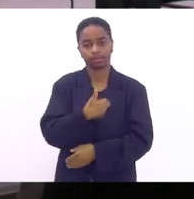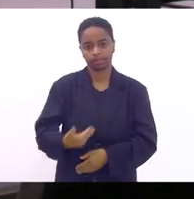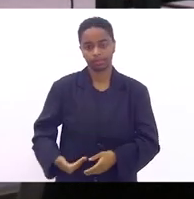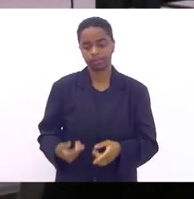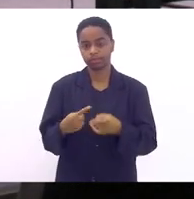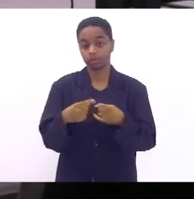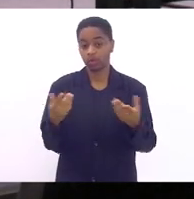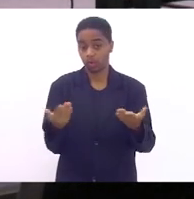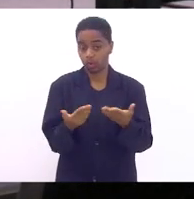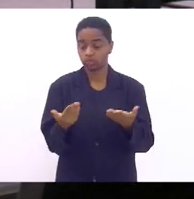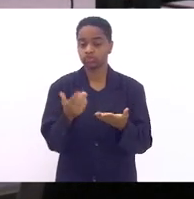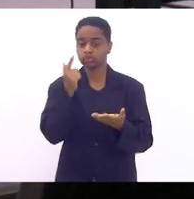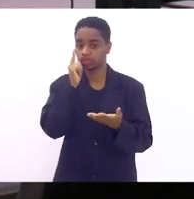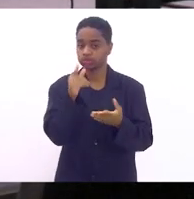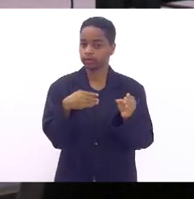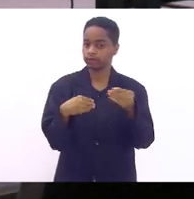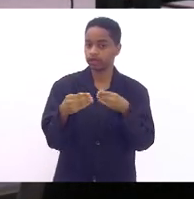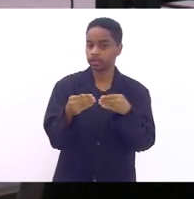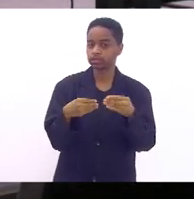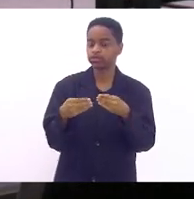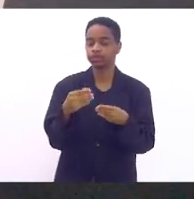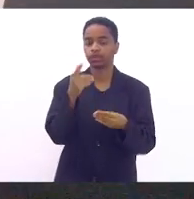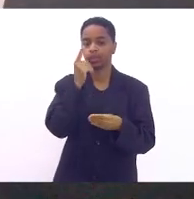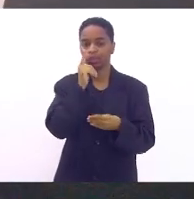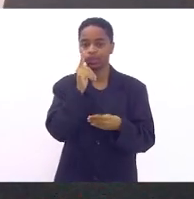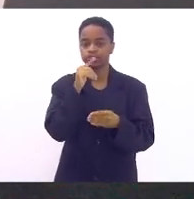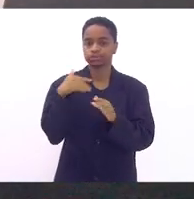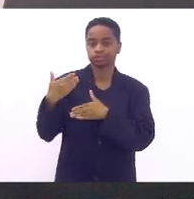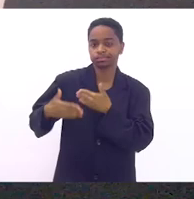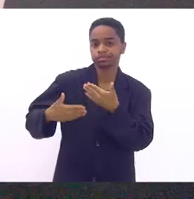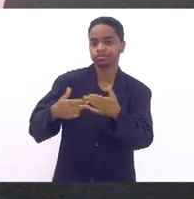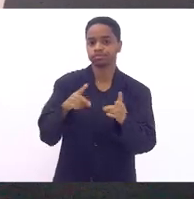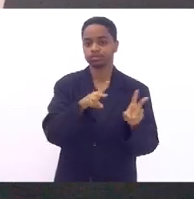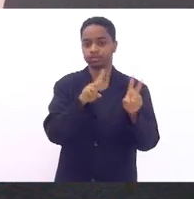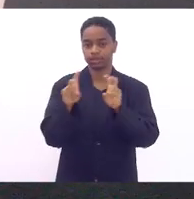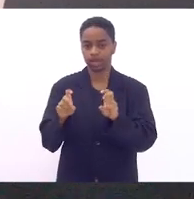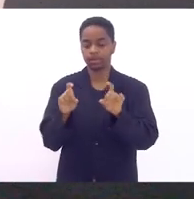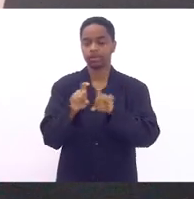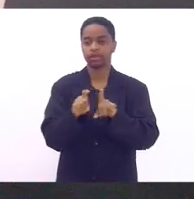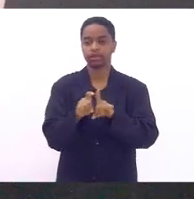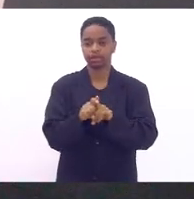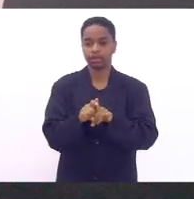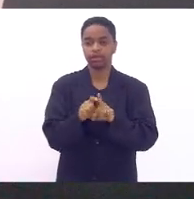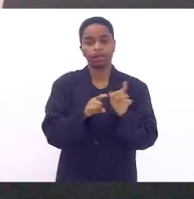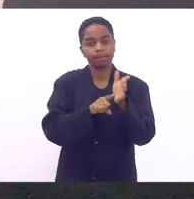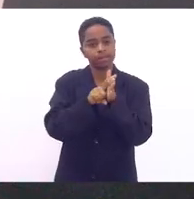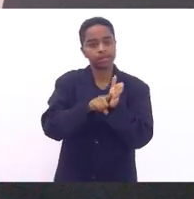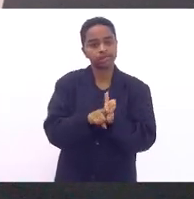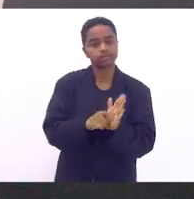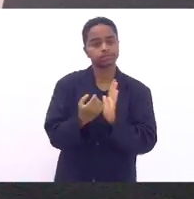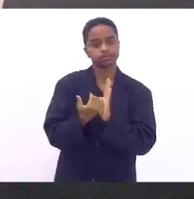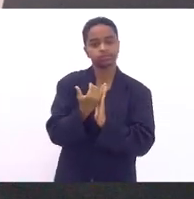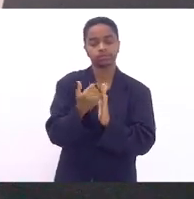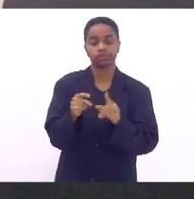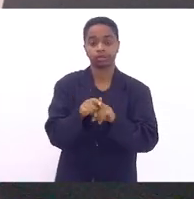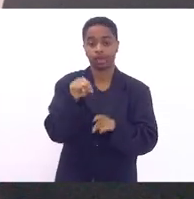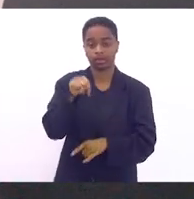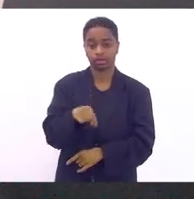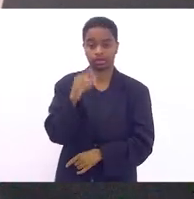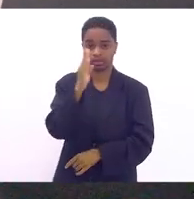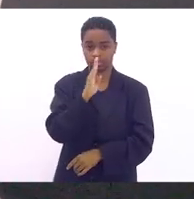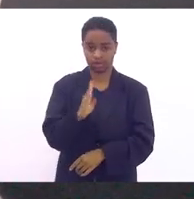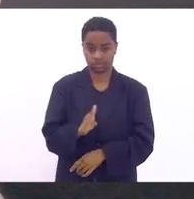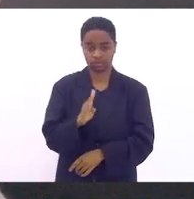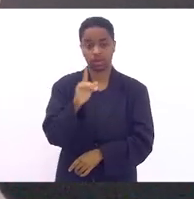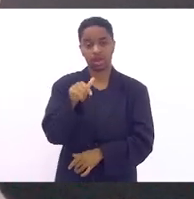hoje que permitem flexibilizações pra gente avançar nessa questão massa crítica de pesquisa o Brasil é um dos